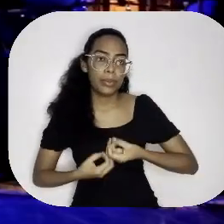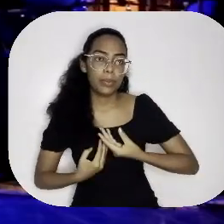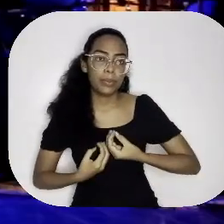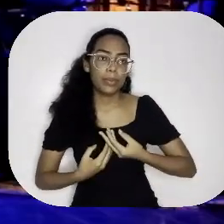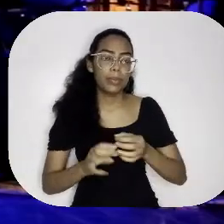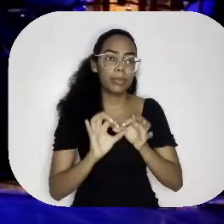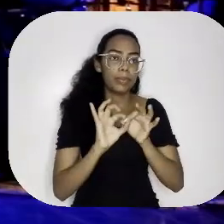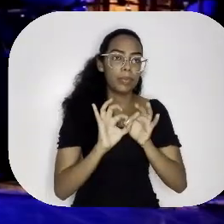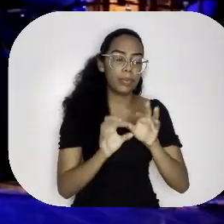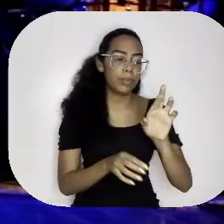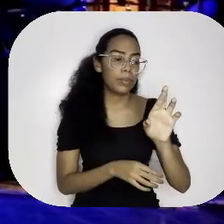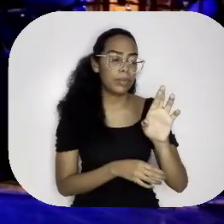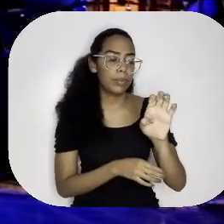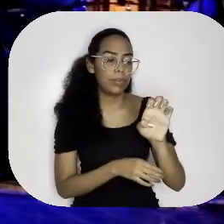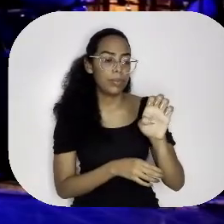Parceria com Henrique Beltrão.